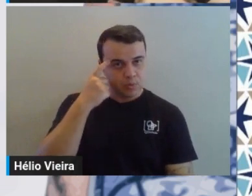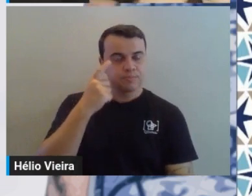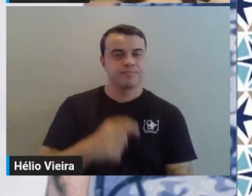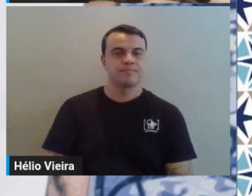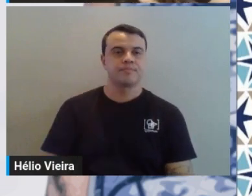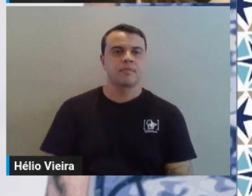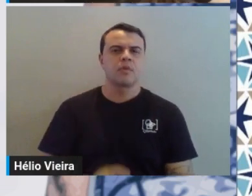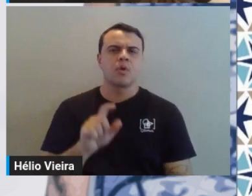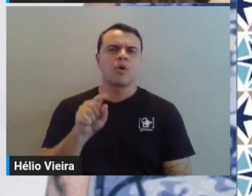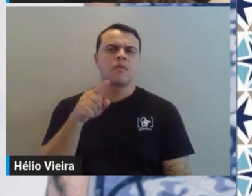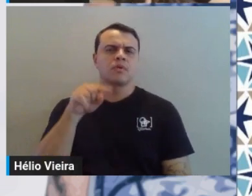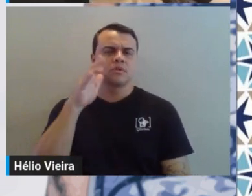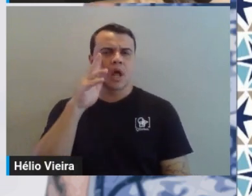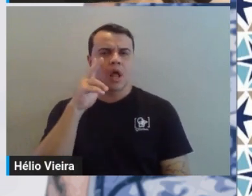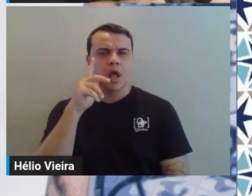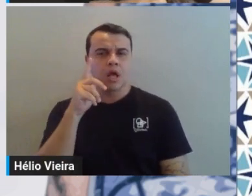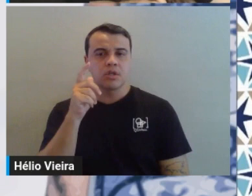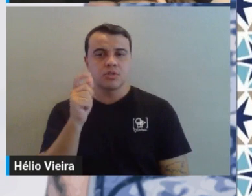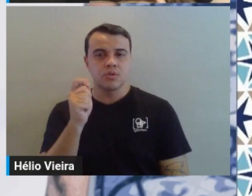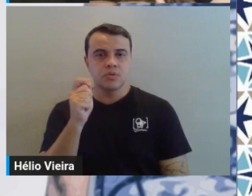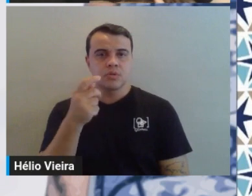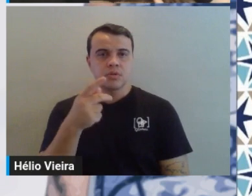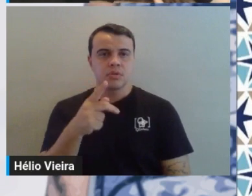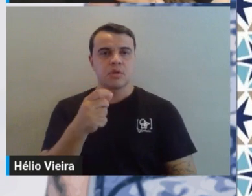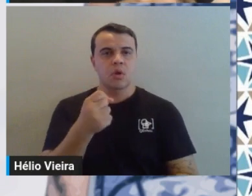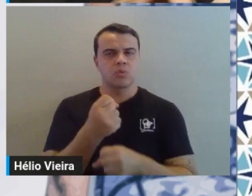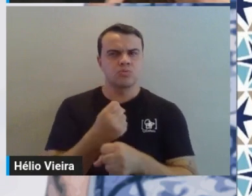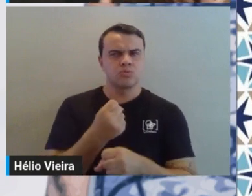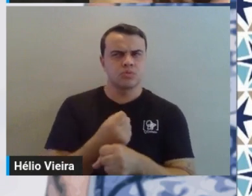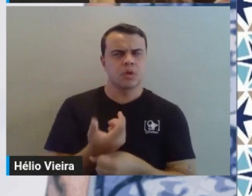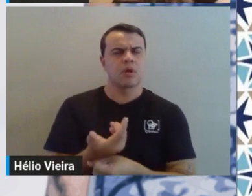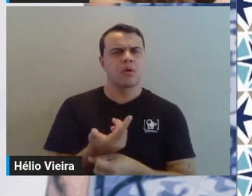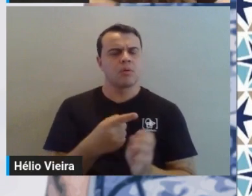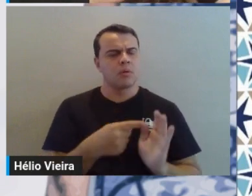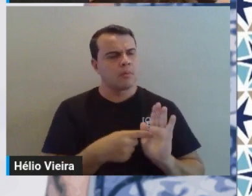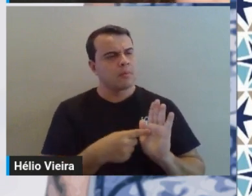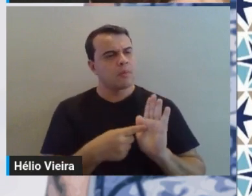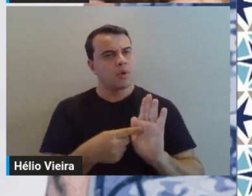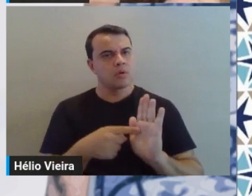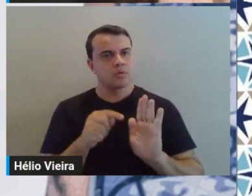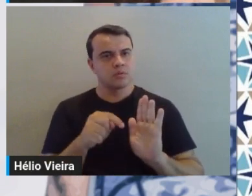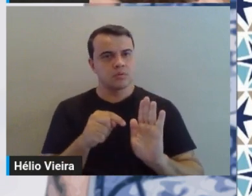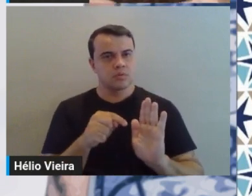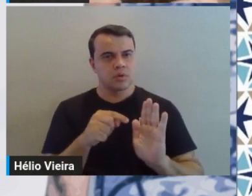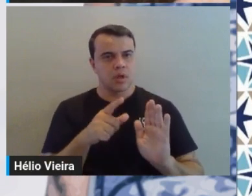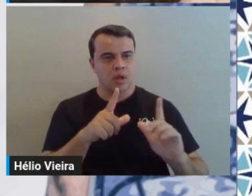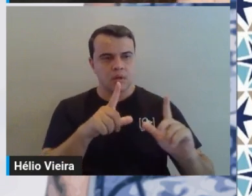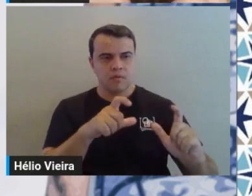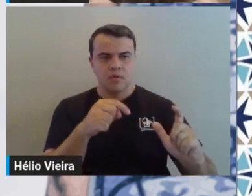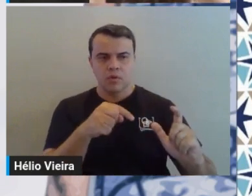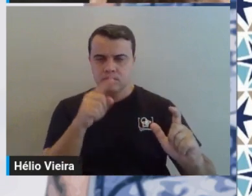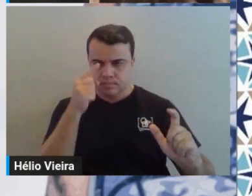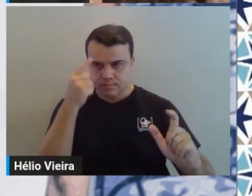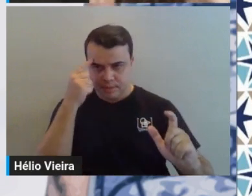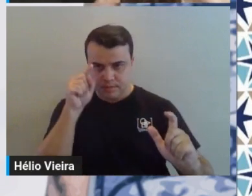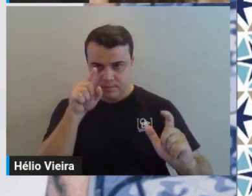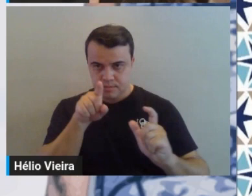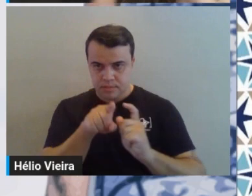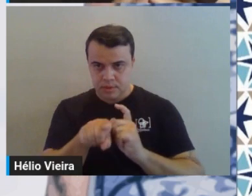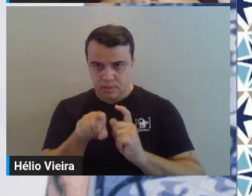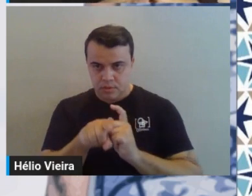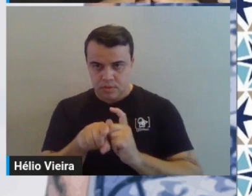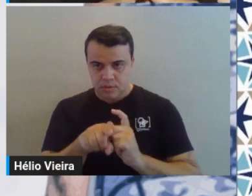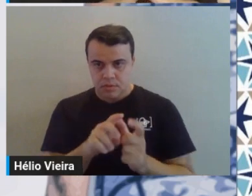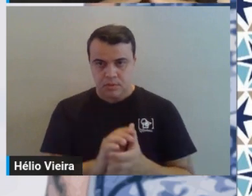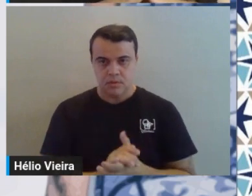o que vocês acham que são essas construções? Então, mostra a imagem, por exemplo,